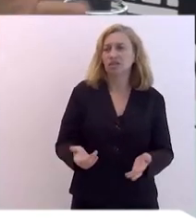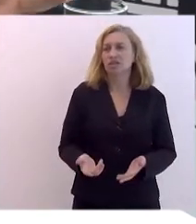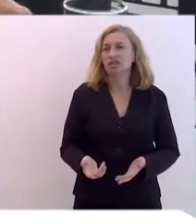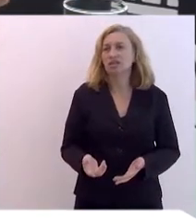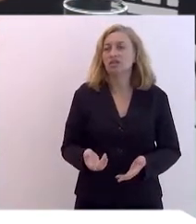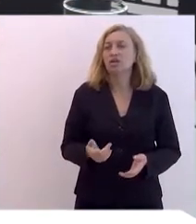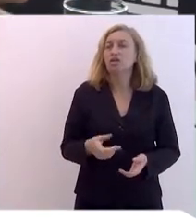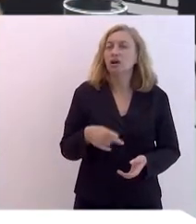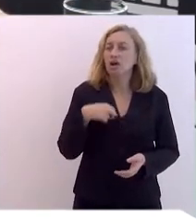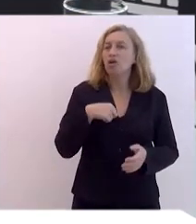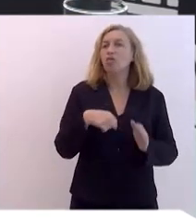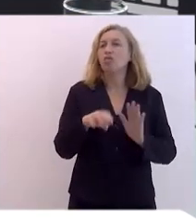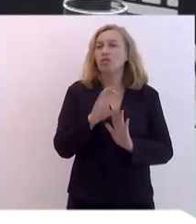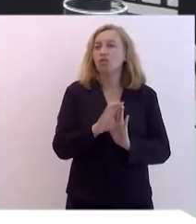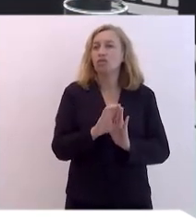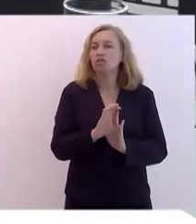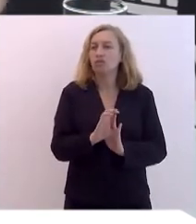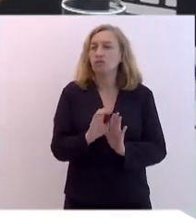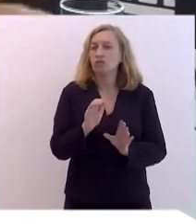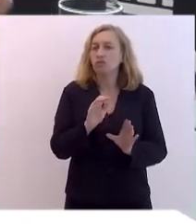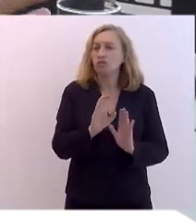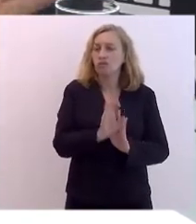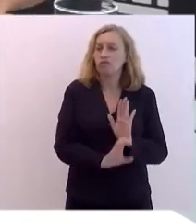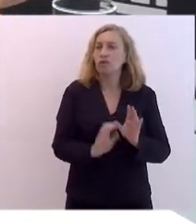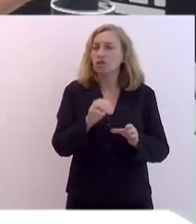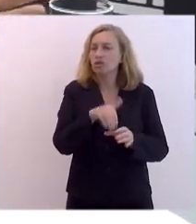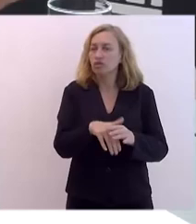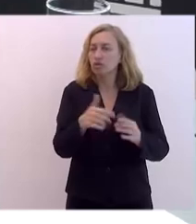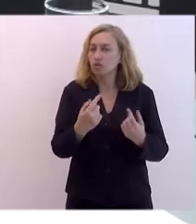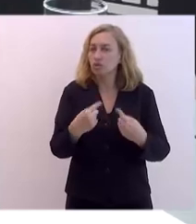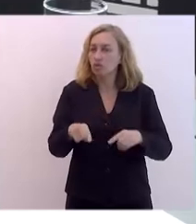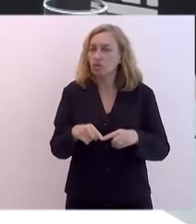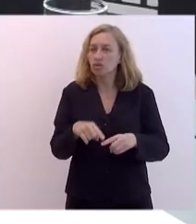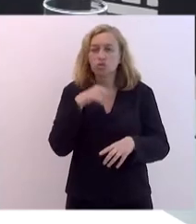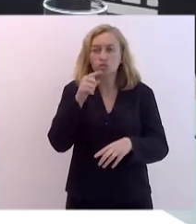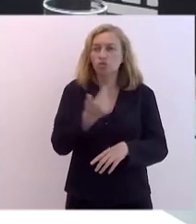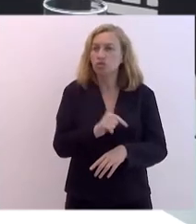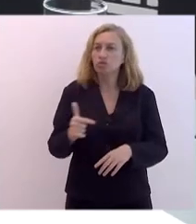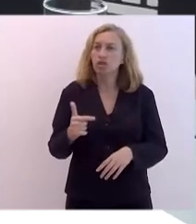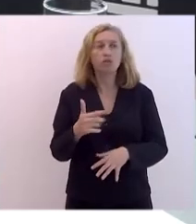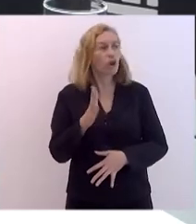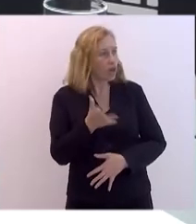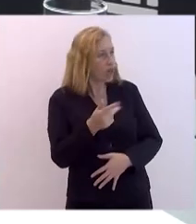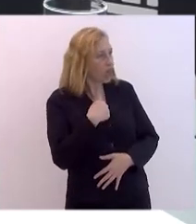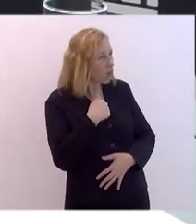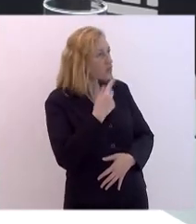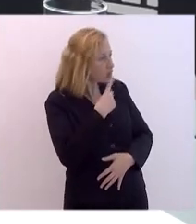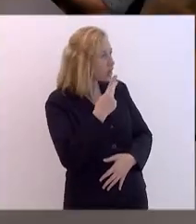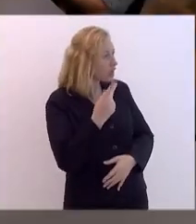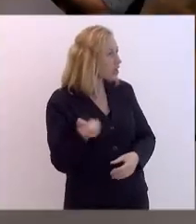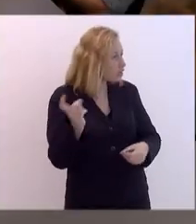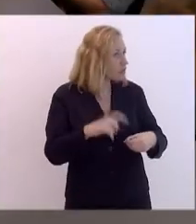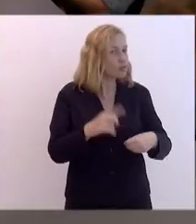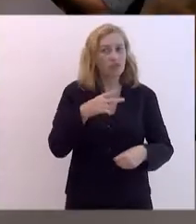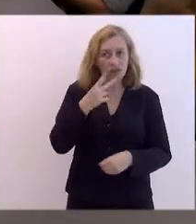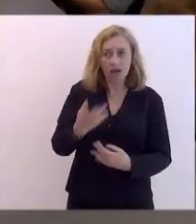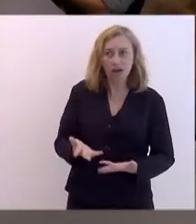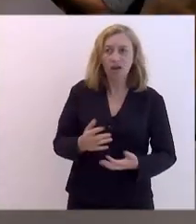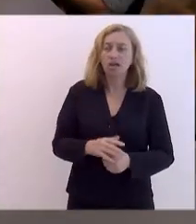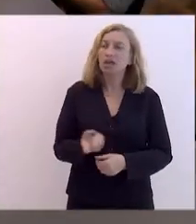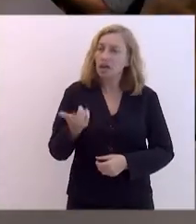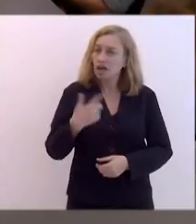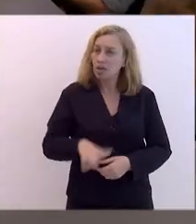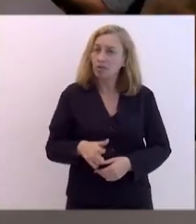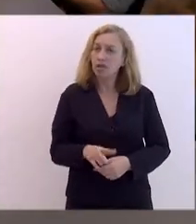emendas, eu não tenho nenhuma dúvida do meu voto. Eu me manifestei. E volto a dizer, e eu